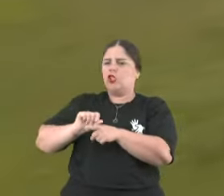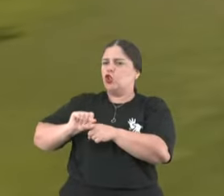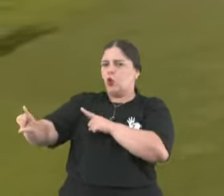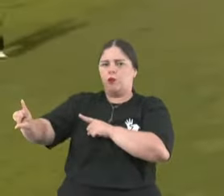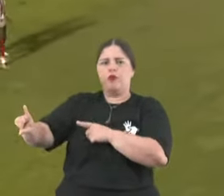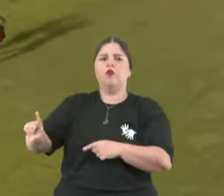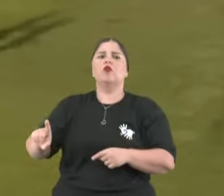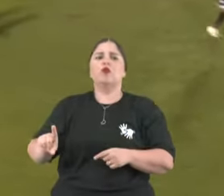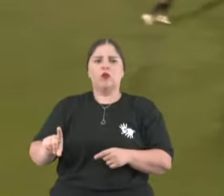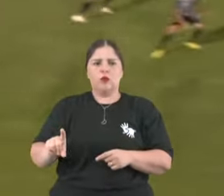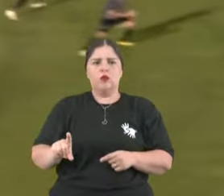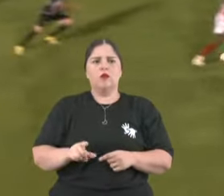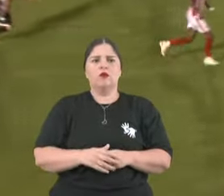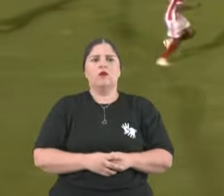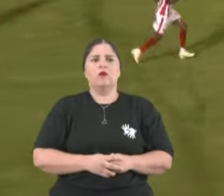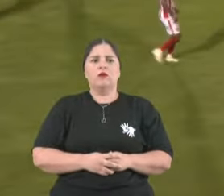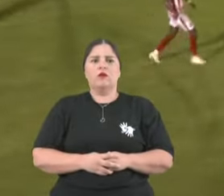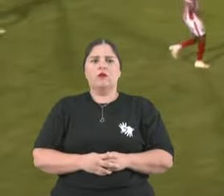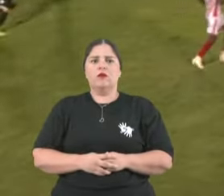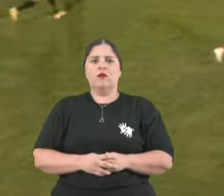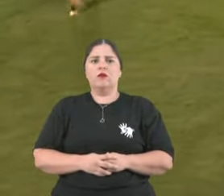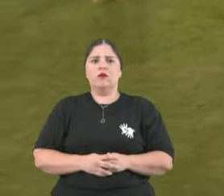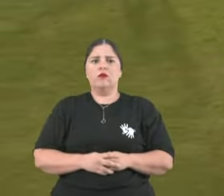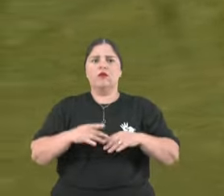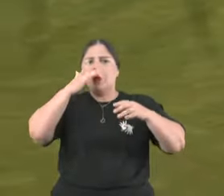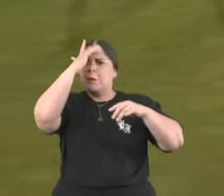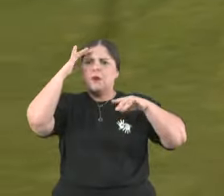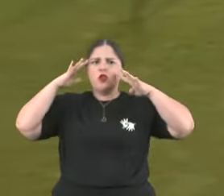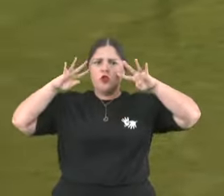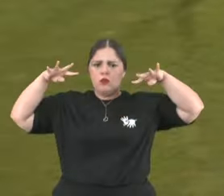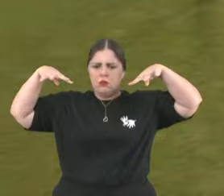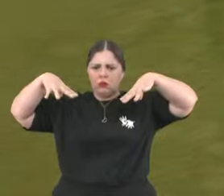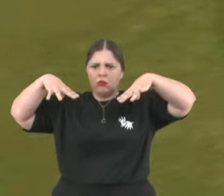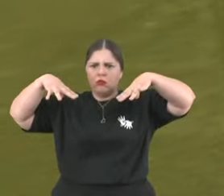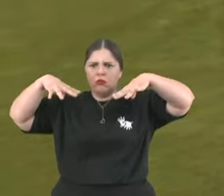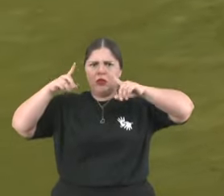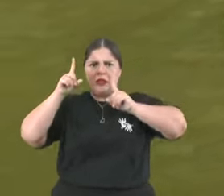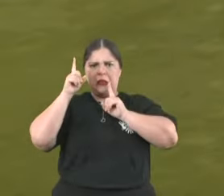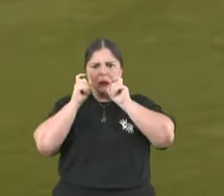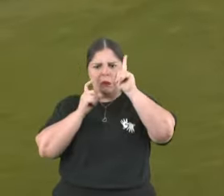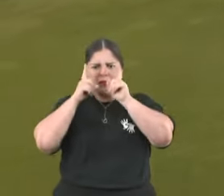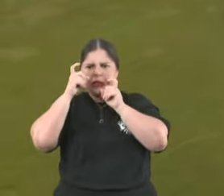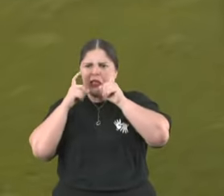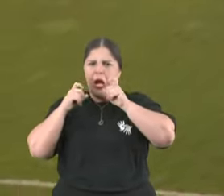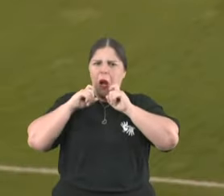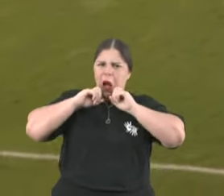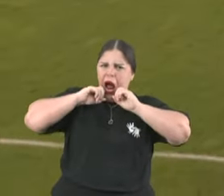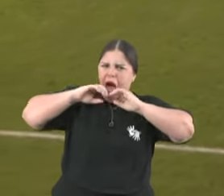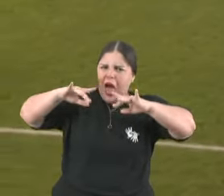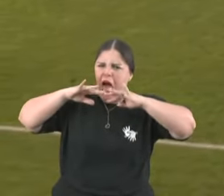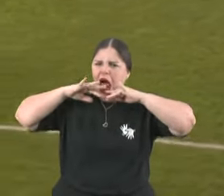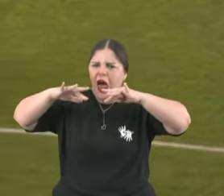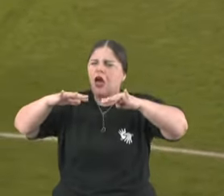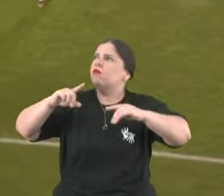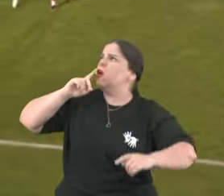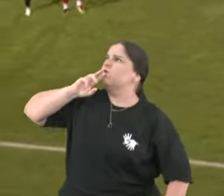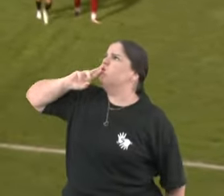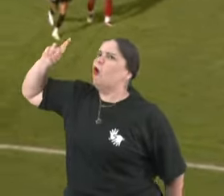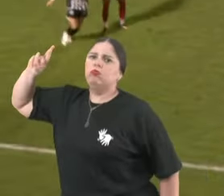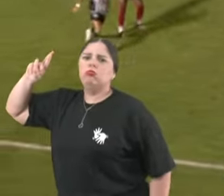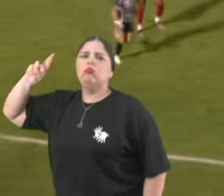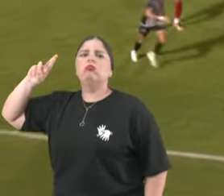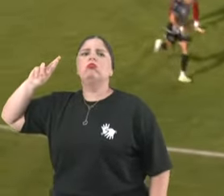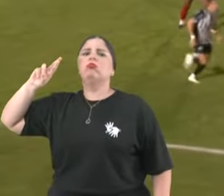ele faz ao sair, né? Que a torcida tava fazendo alguns xingamentos a ele e ele respondeu os xingamentos com os